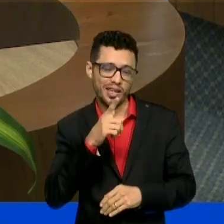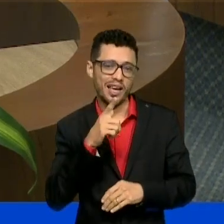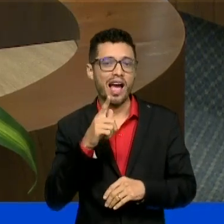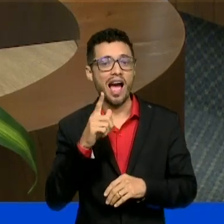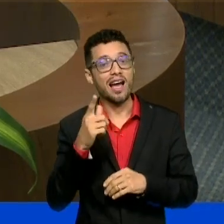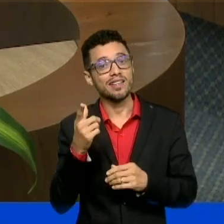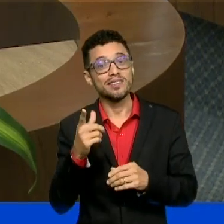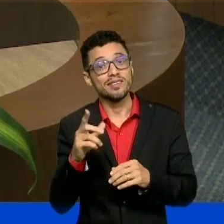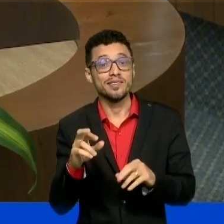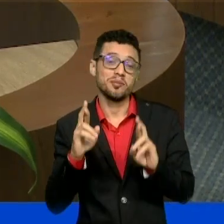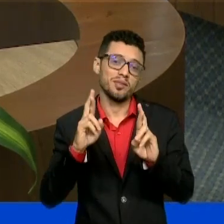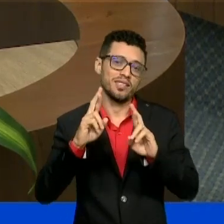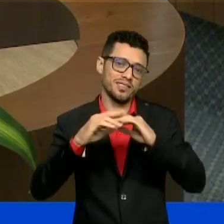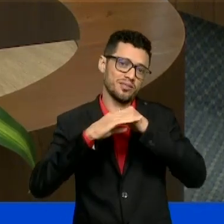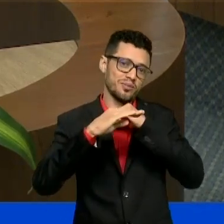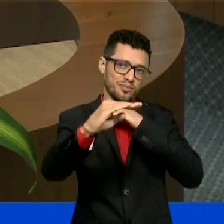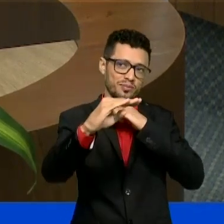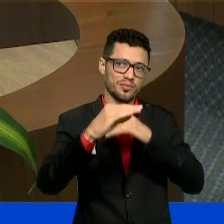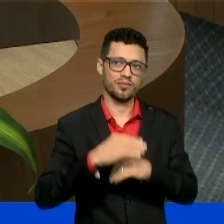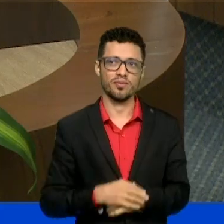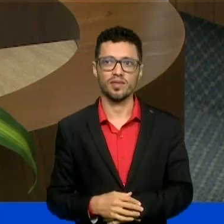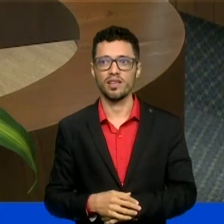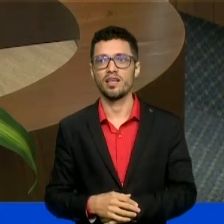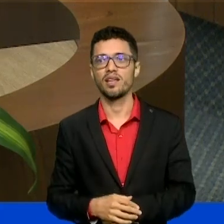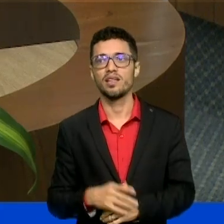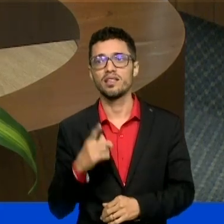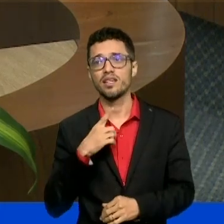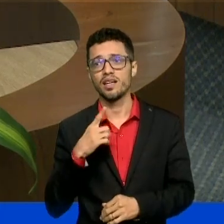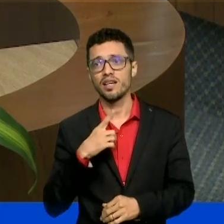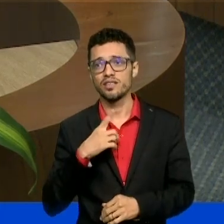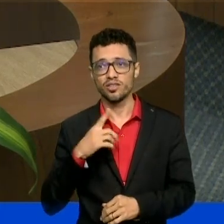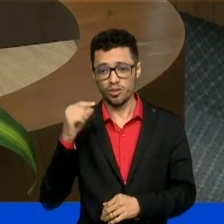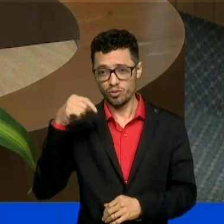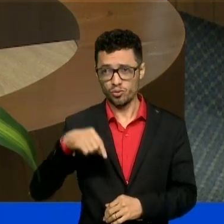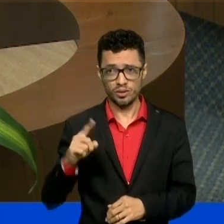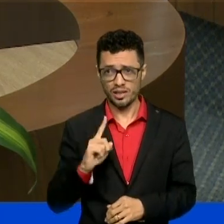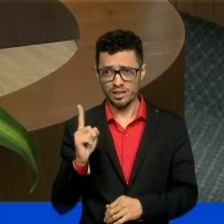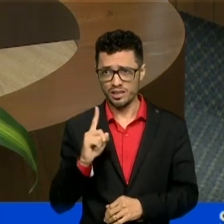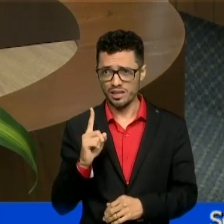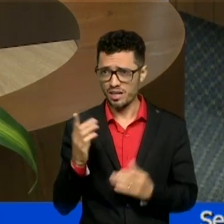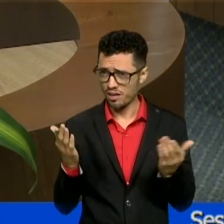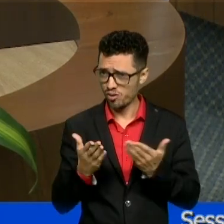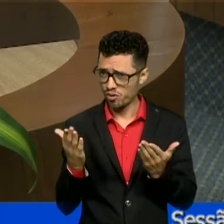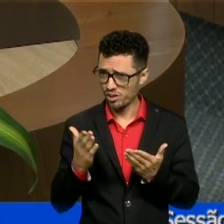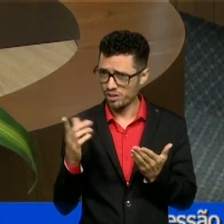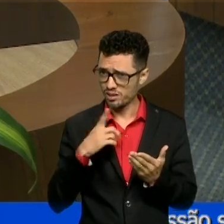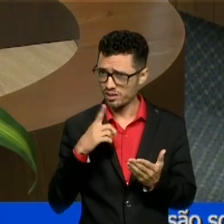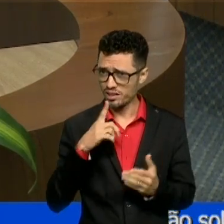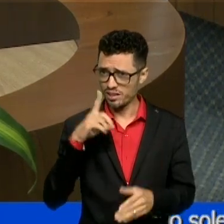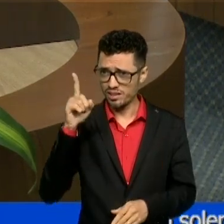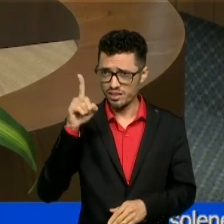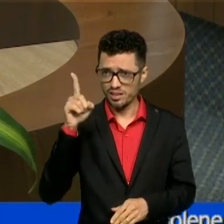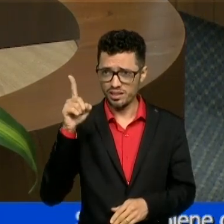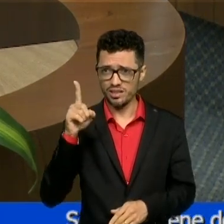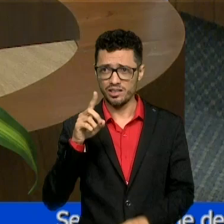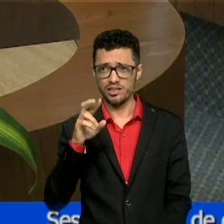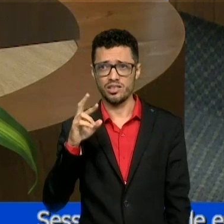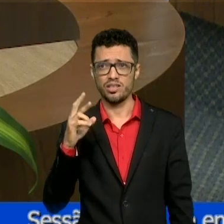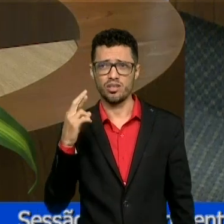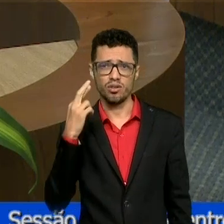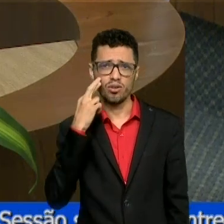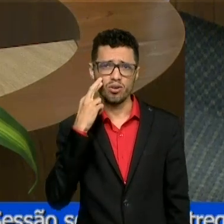só não está aqui porque agora está em Rondônia. Em Rondônia, né, Luzia? Está em Rondônia,